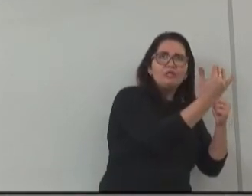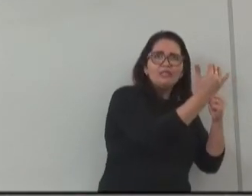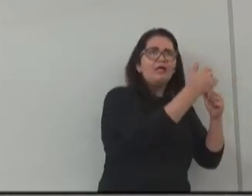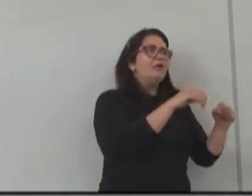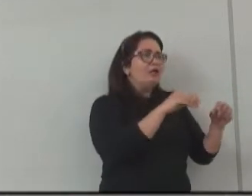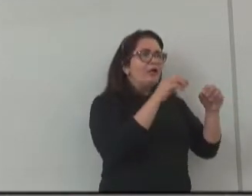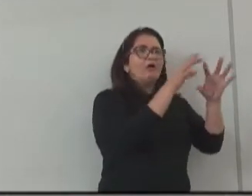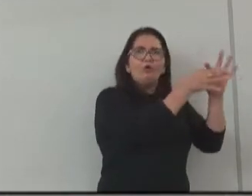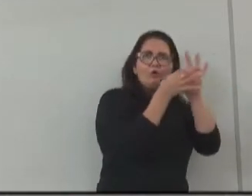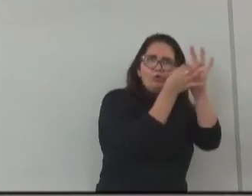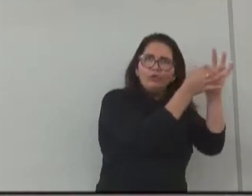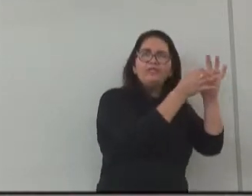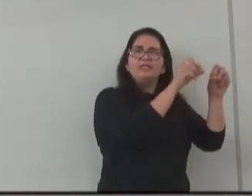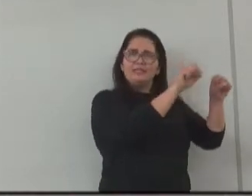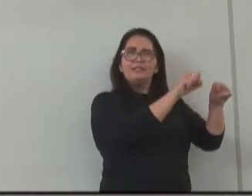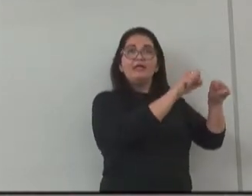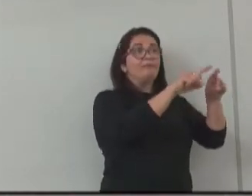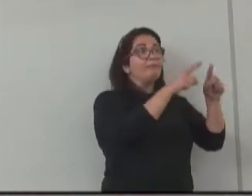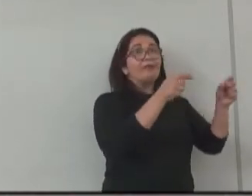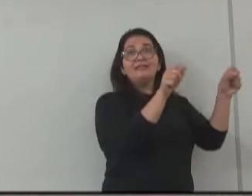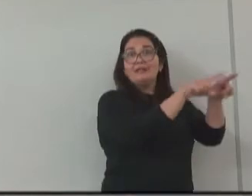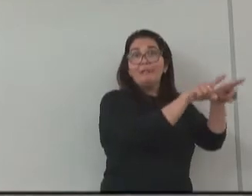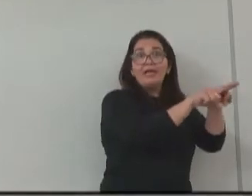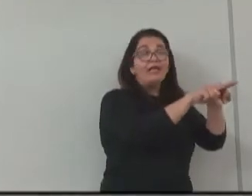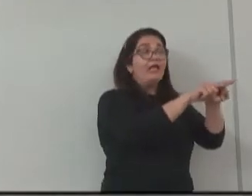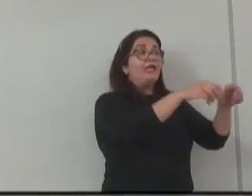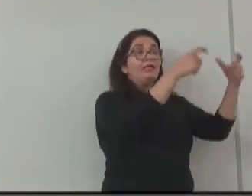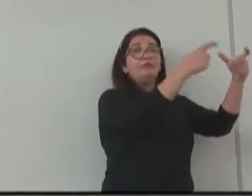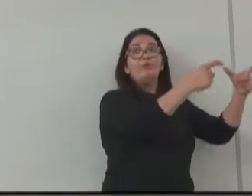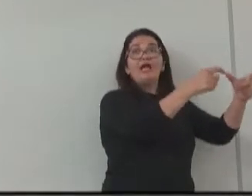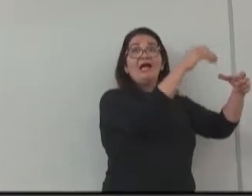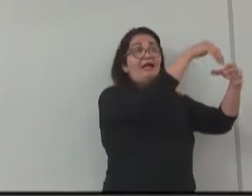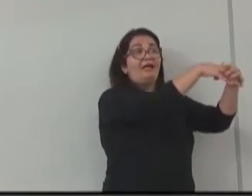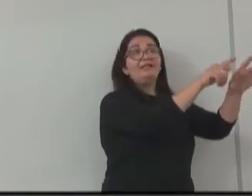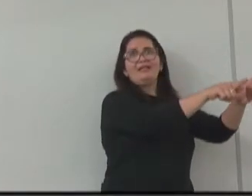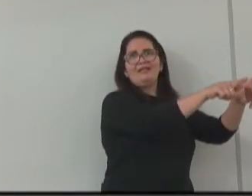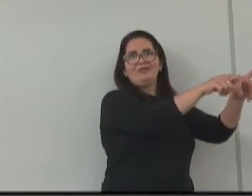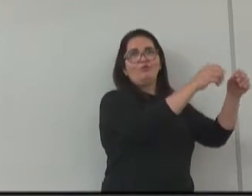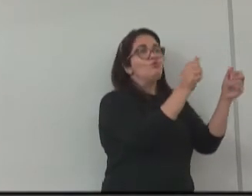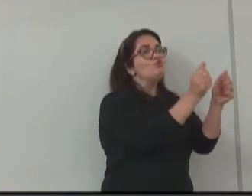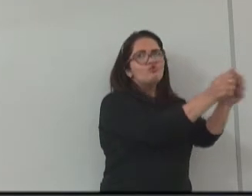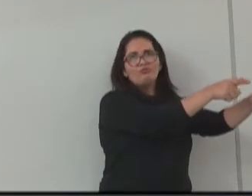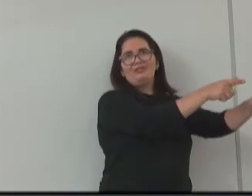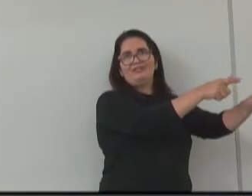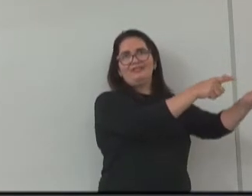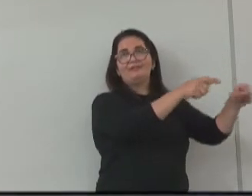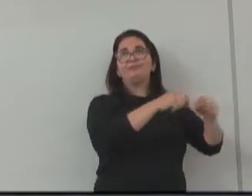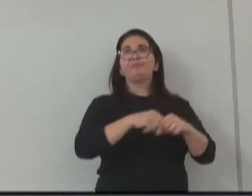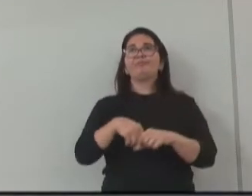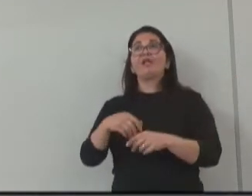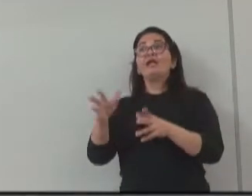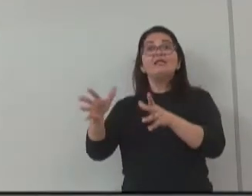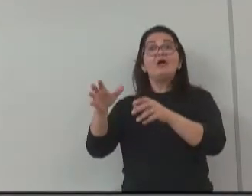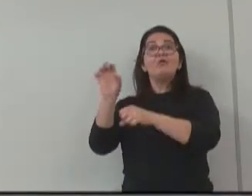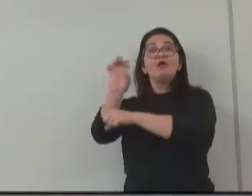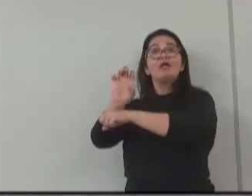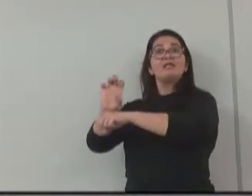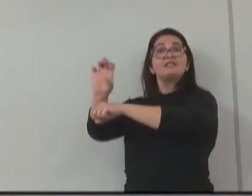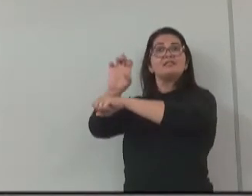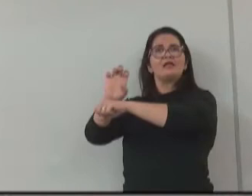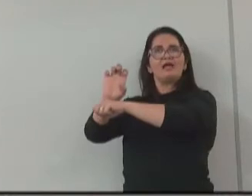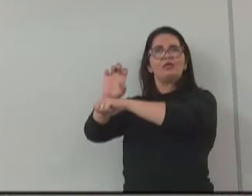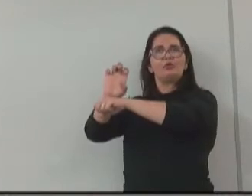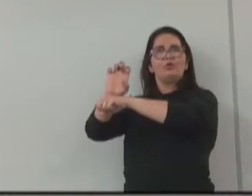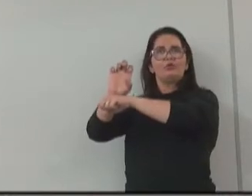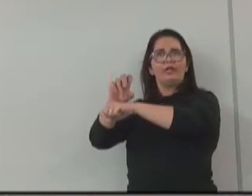moram naquele mesmo lugar. O Estado, esse Estado com essa letra E maiúscula ali,